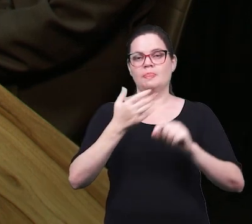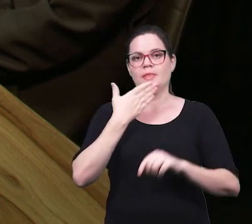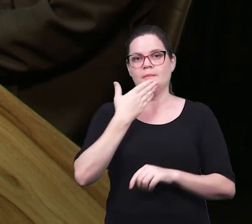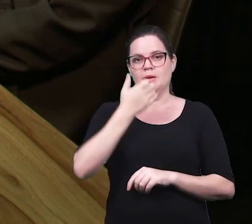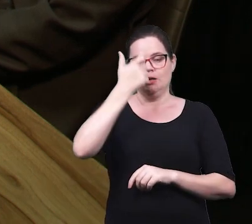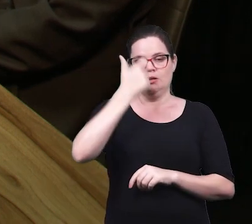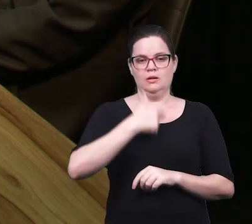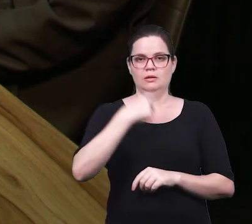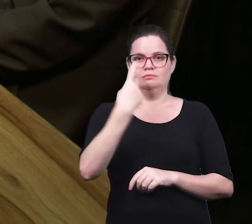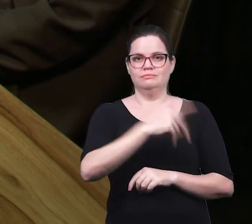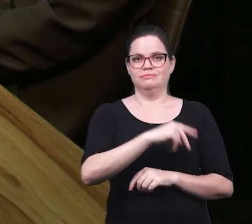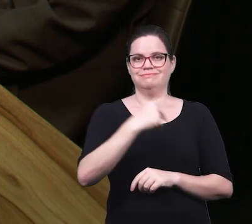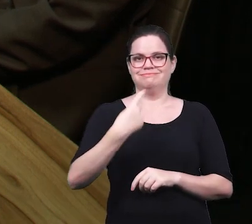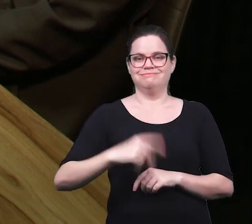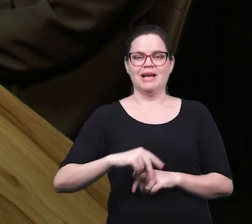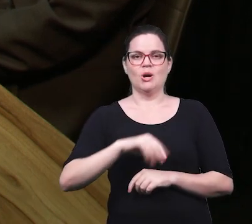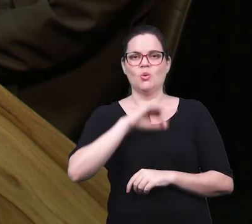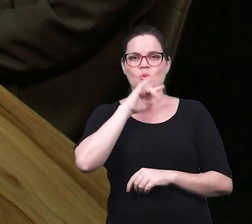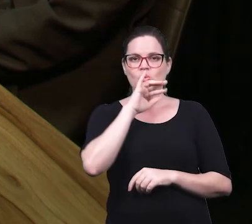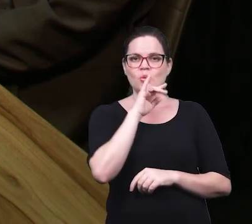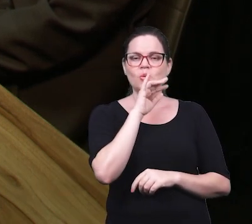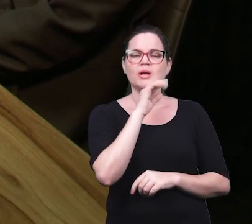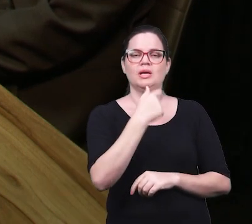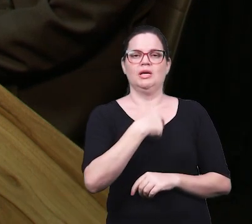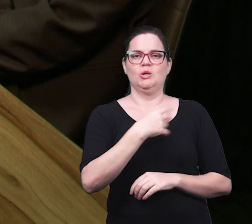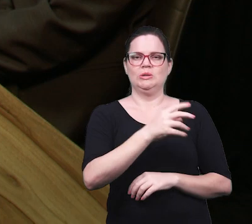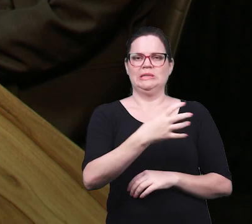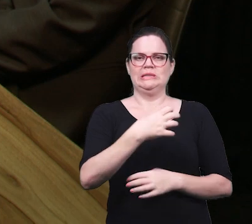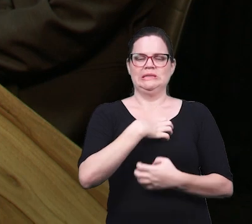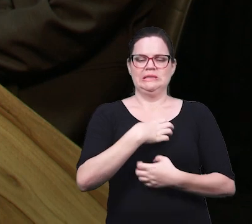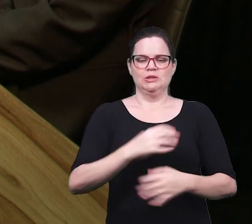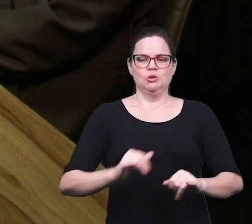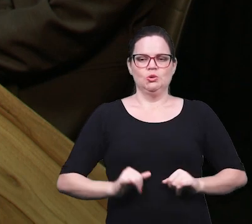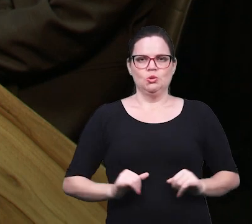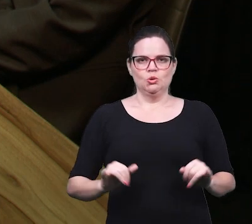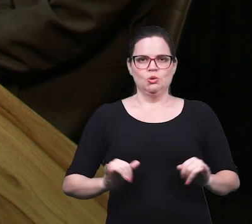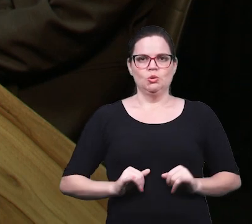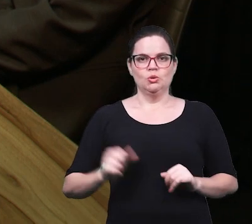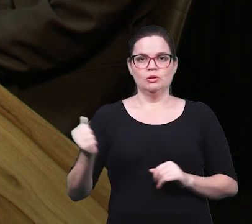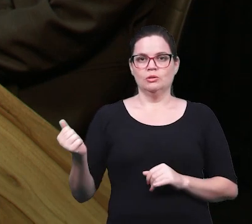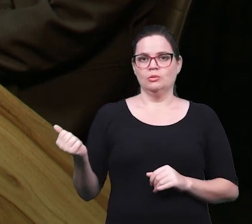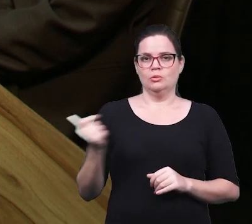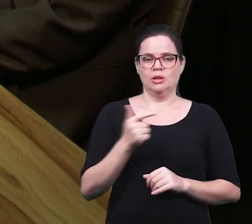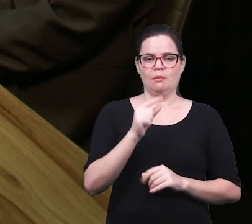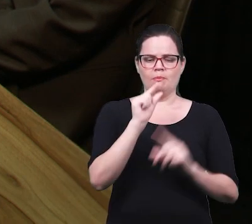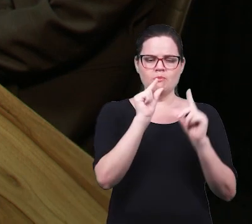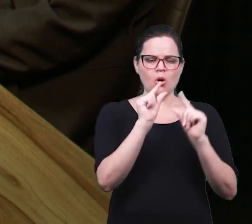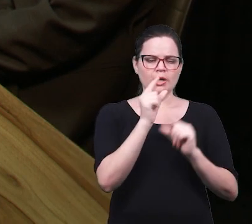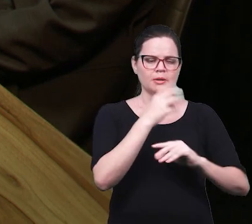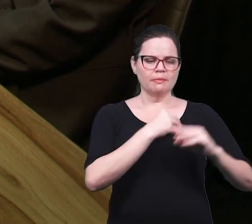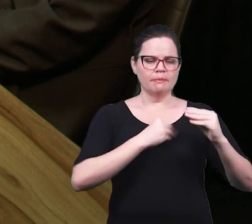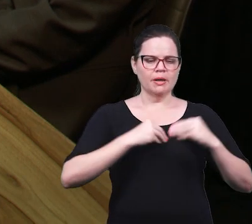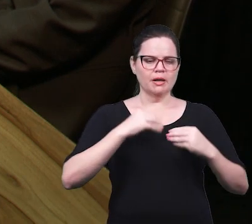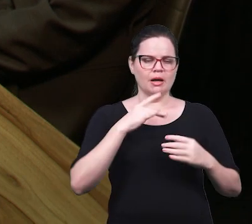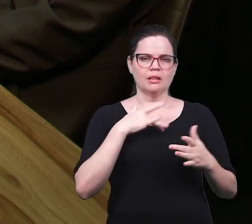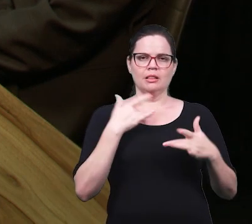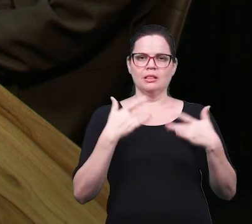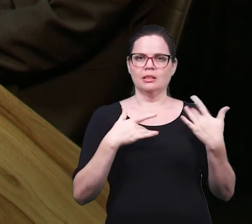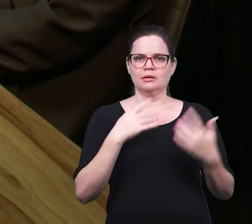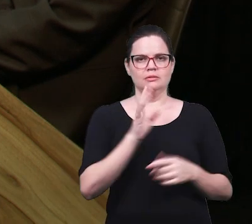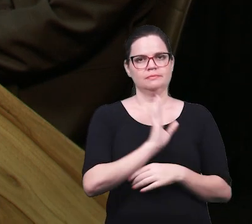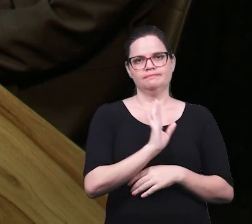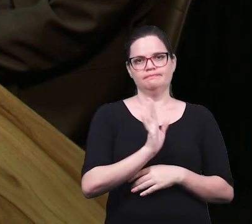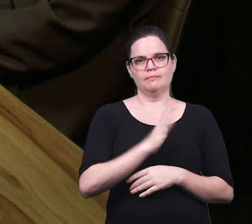ser maltratado com o povo de Deus do que ter por um pouco de tempo o gozo do pecado. É verdade.